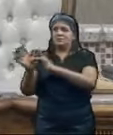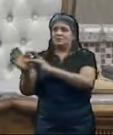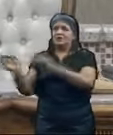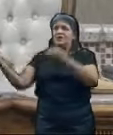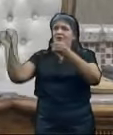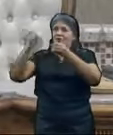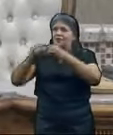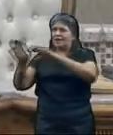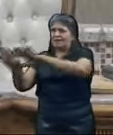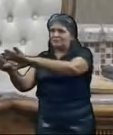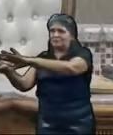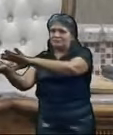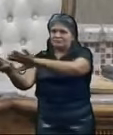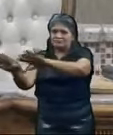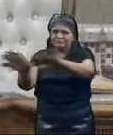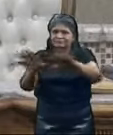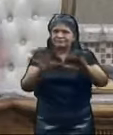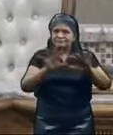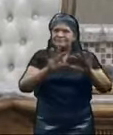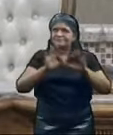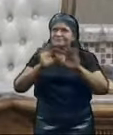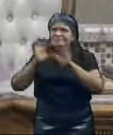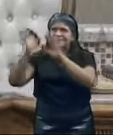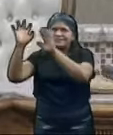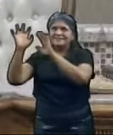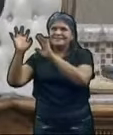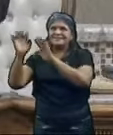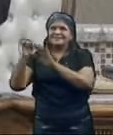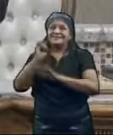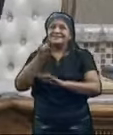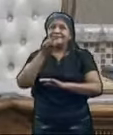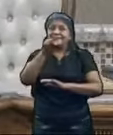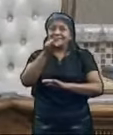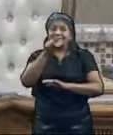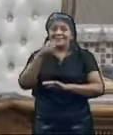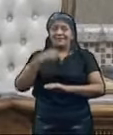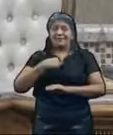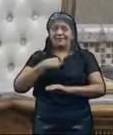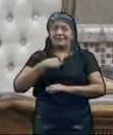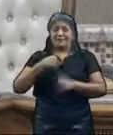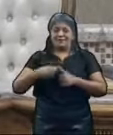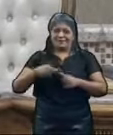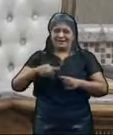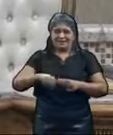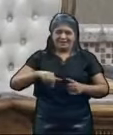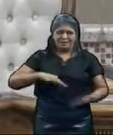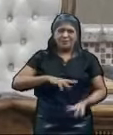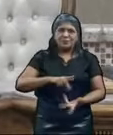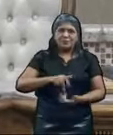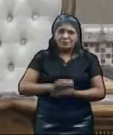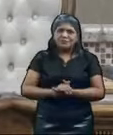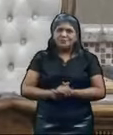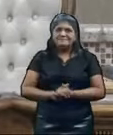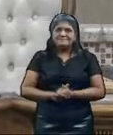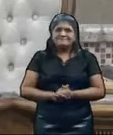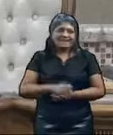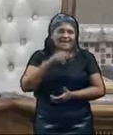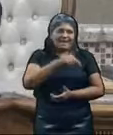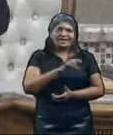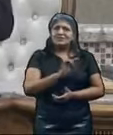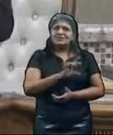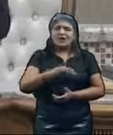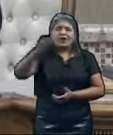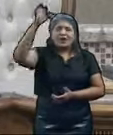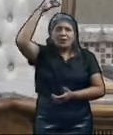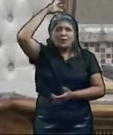E aí vai pagar um preço hoje jesus pagou o preço por nós né e agora Se alguém quiser ser só vou precisar vai pagar com a